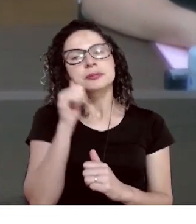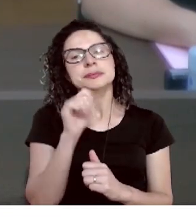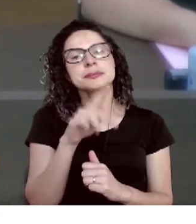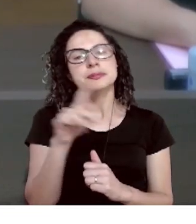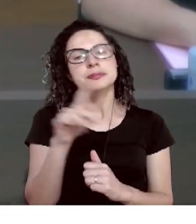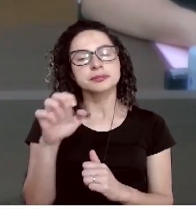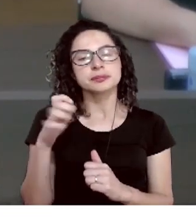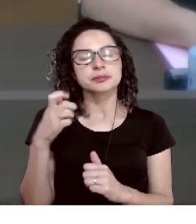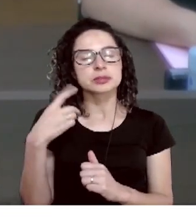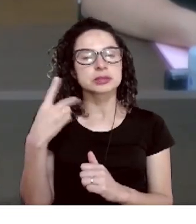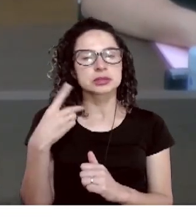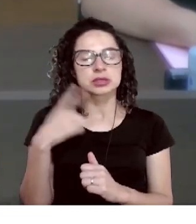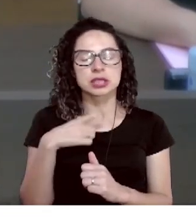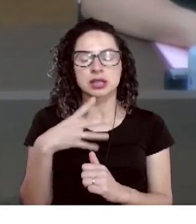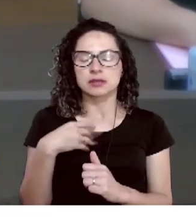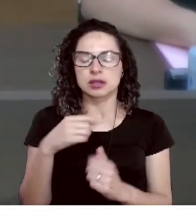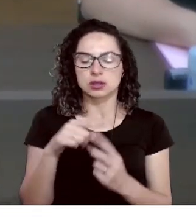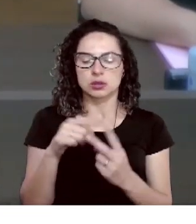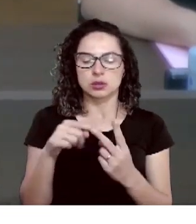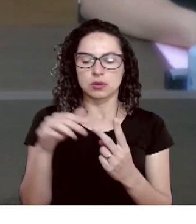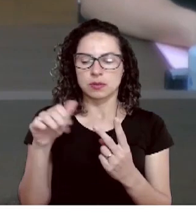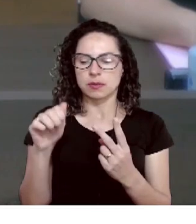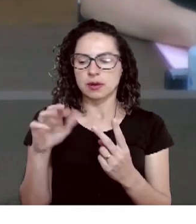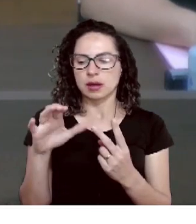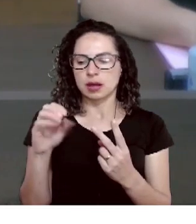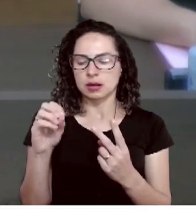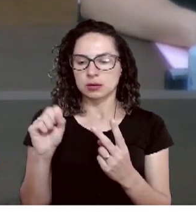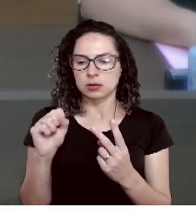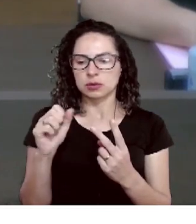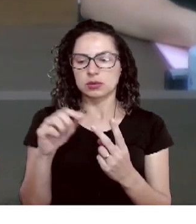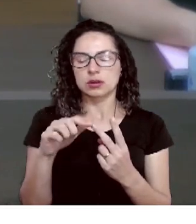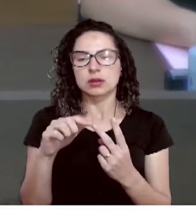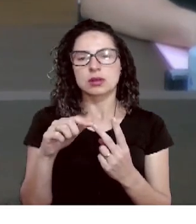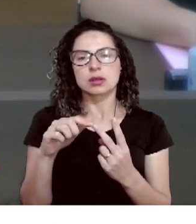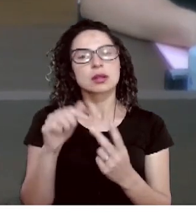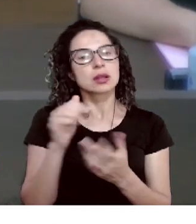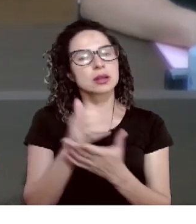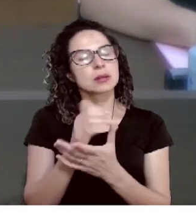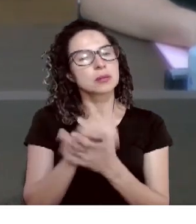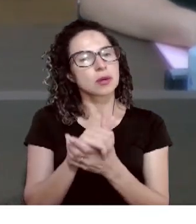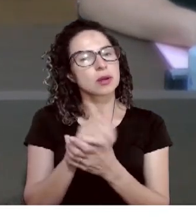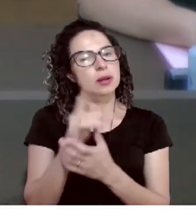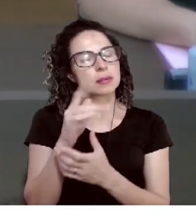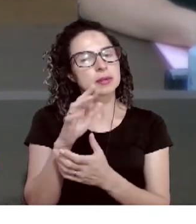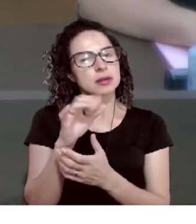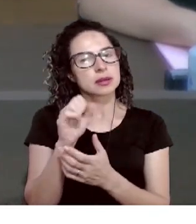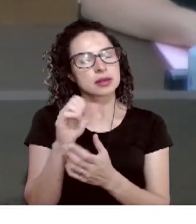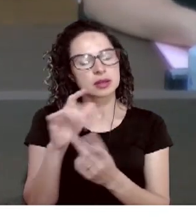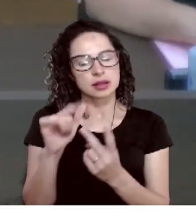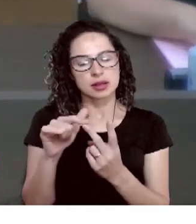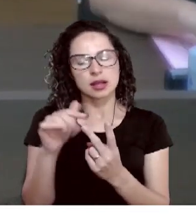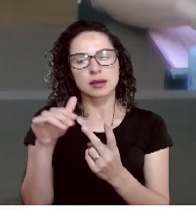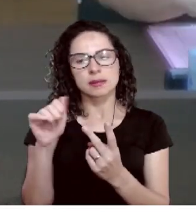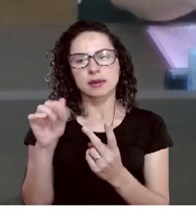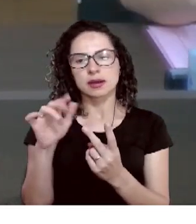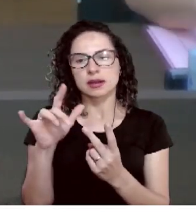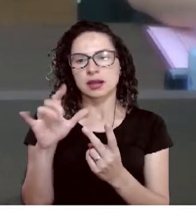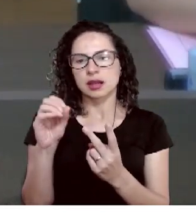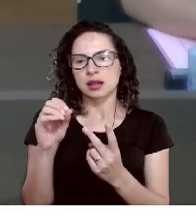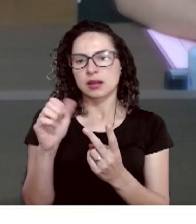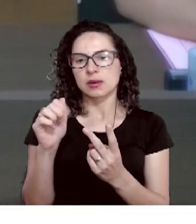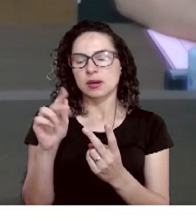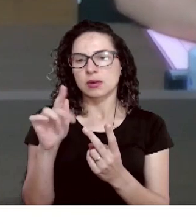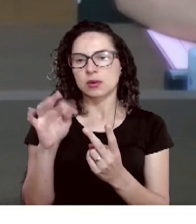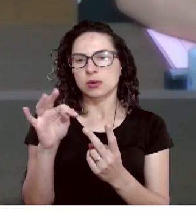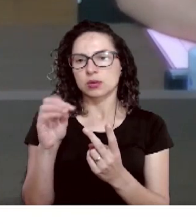casal tem dois filhos, Marcos Antônio Galho, casado com Priscila Roberta Costa Galho, e Marcelo Augusto Galho,